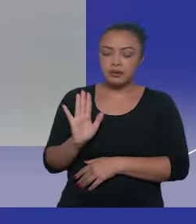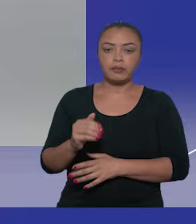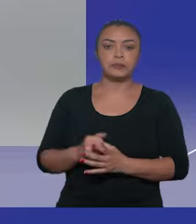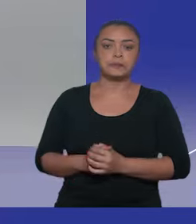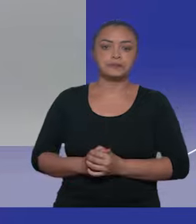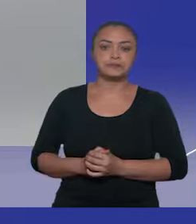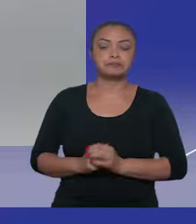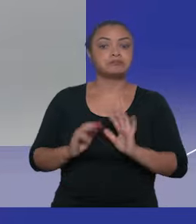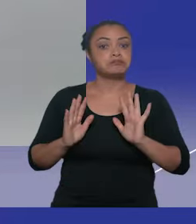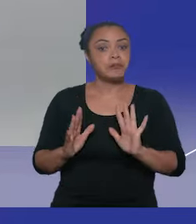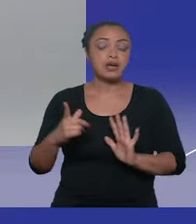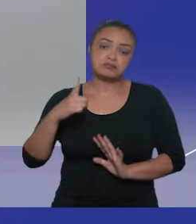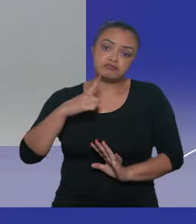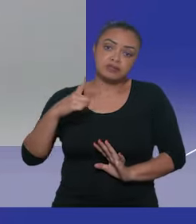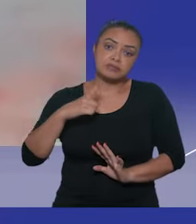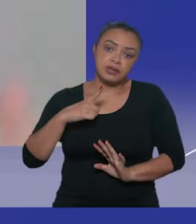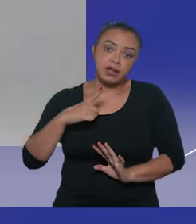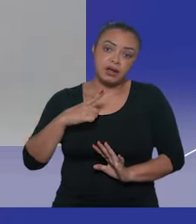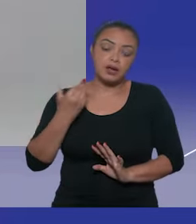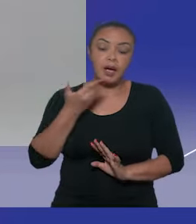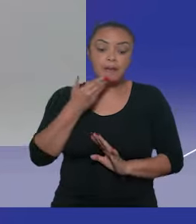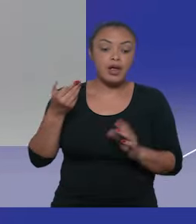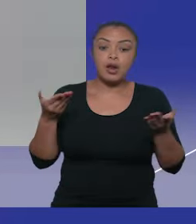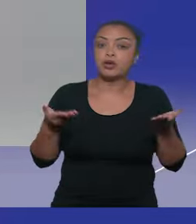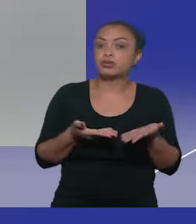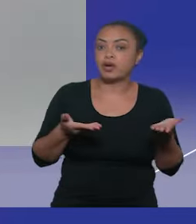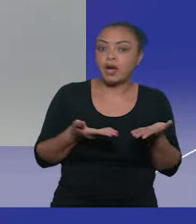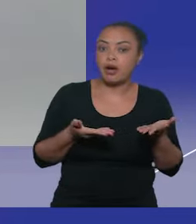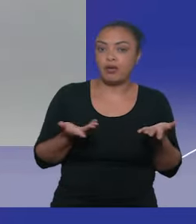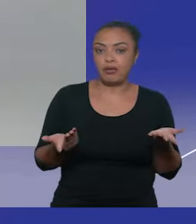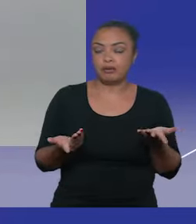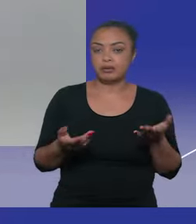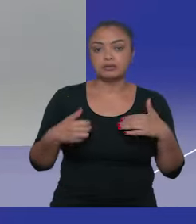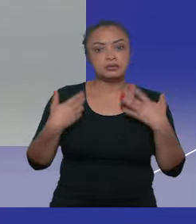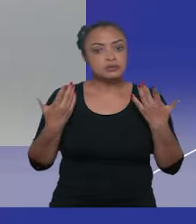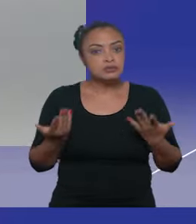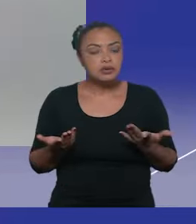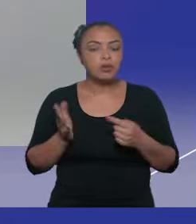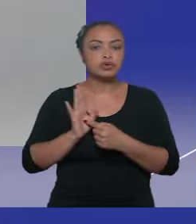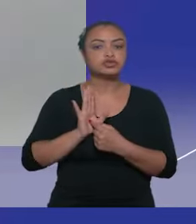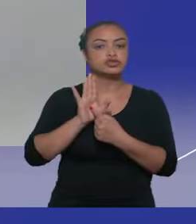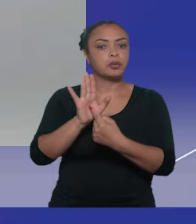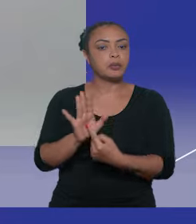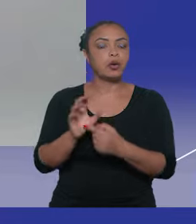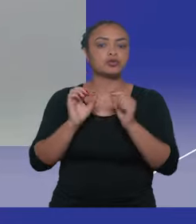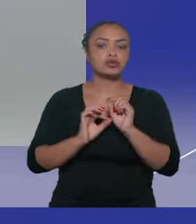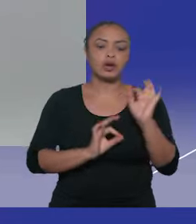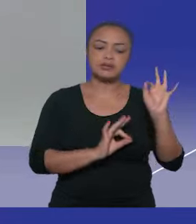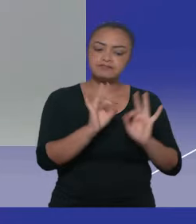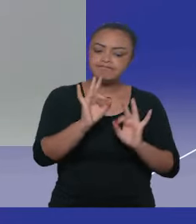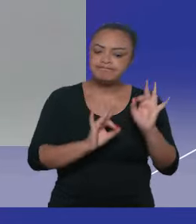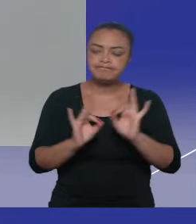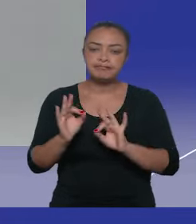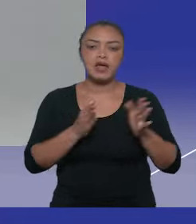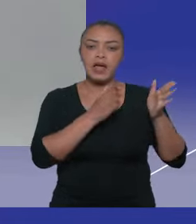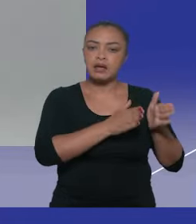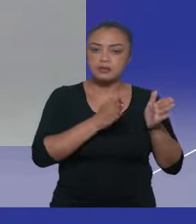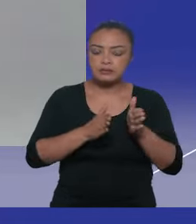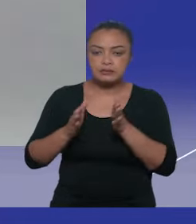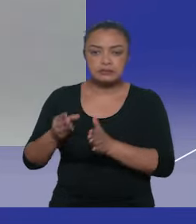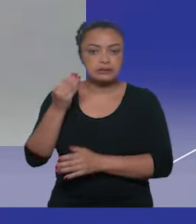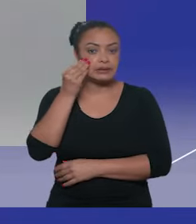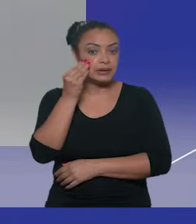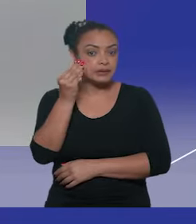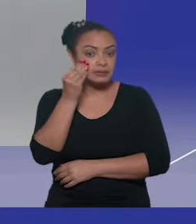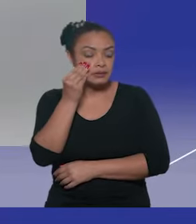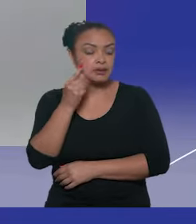ser a ideal, provavelmente não é a ideal, mas é a que a gente tem e é melhor do que o sistema atual. Então, a gente está trazendo um pouco dessa lição